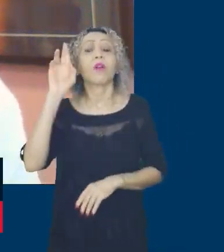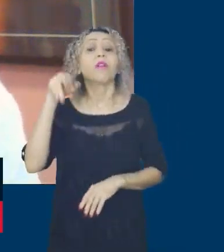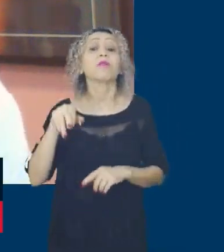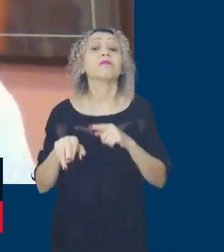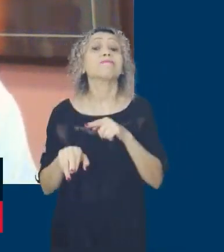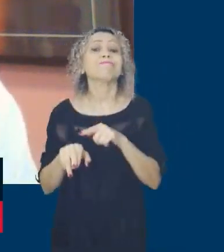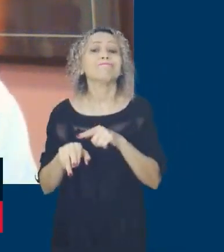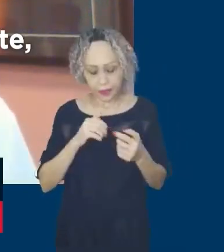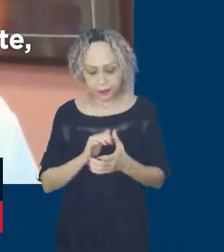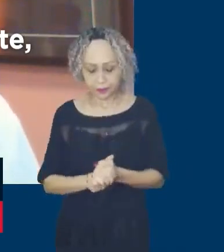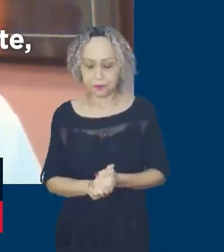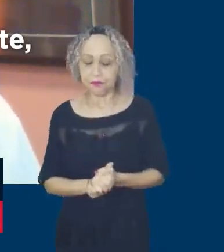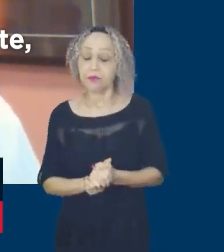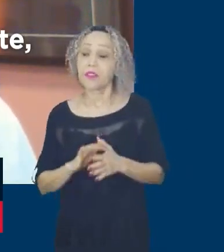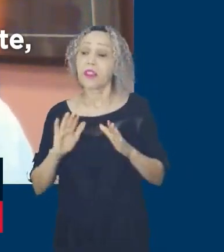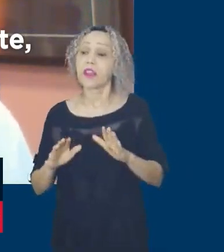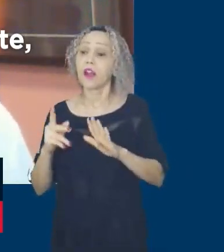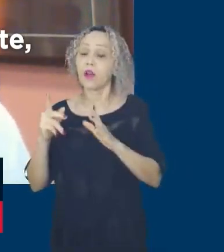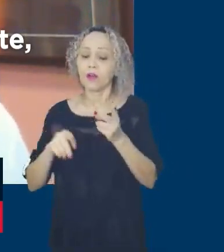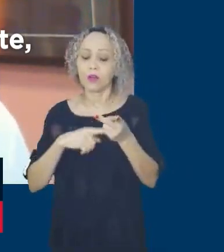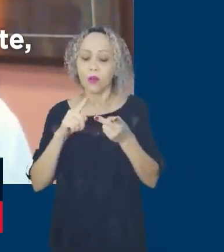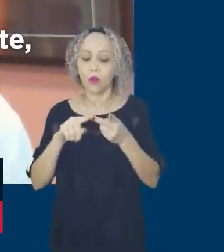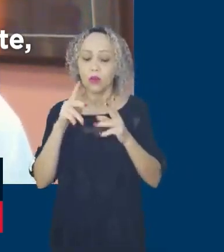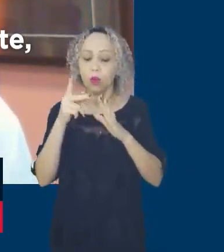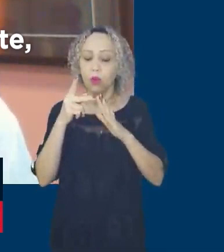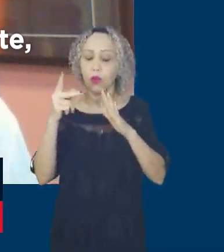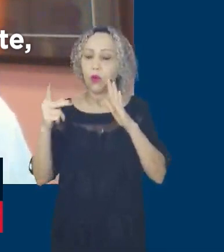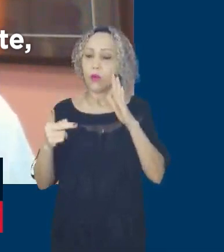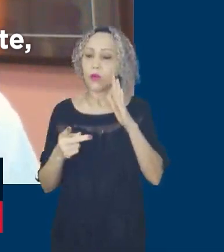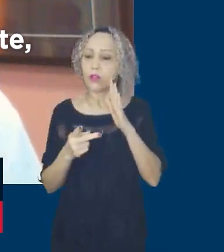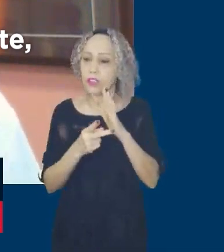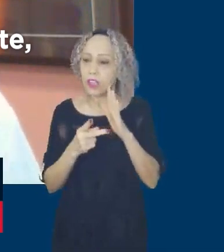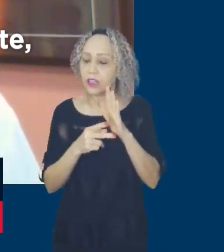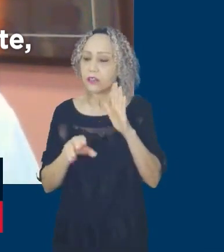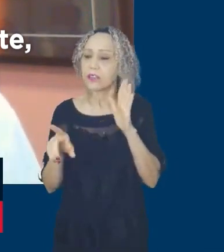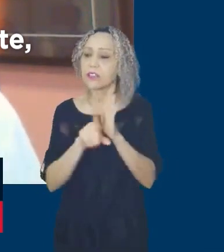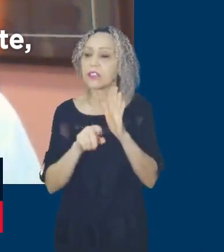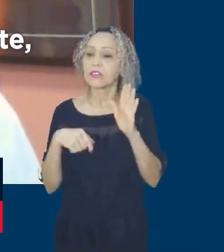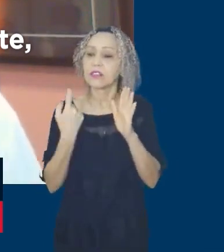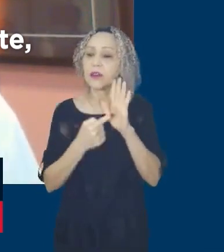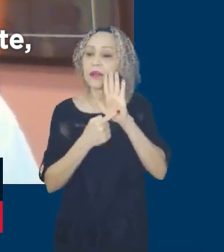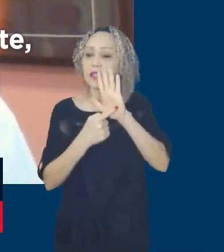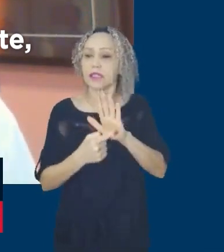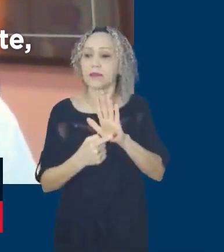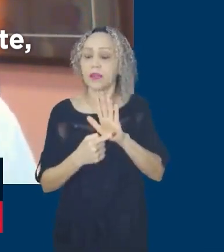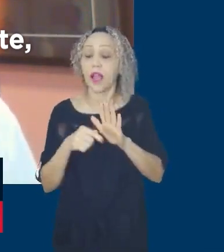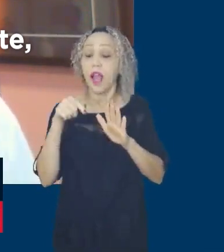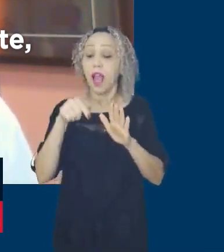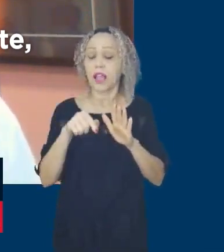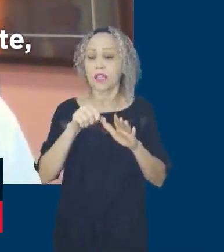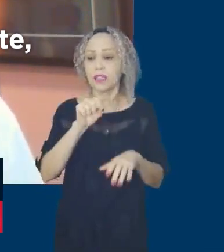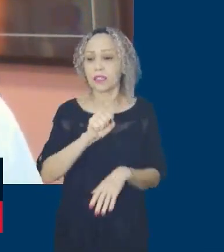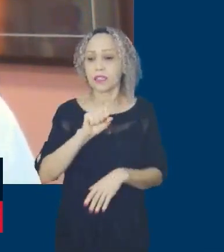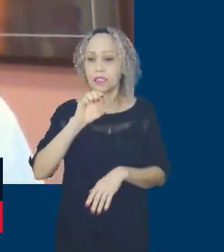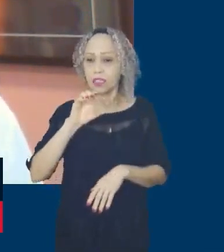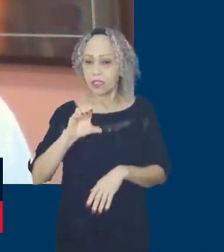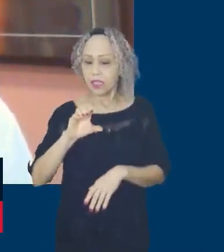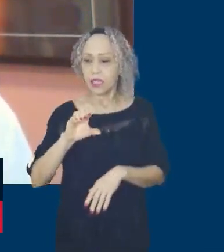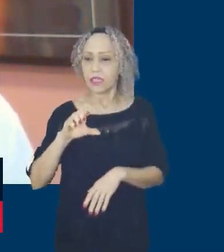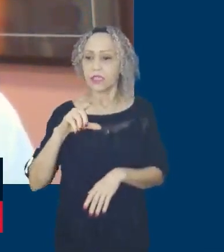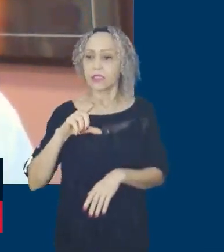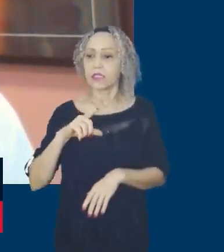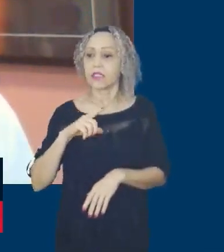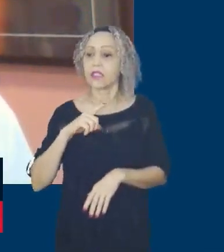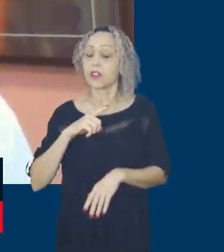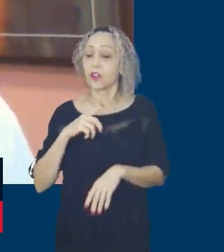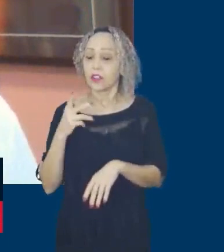discriminação, o preconceito. Aqui em Santa Catarina, nós temos anualmente um troféu que é entregue às empresas com